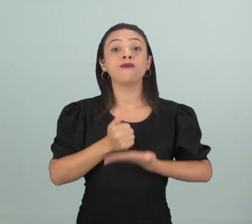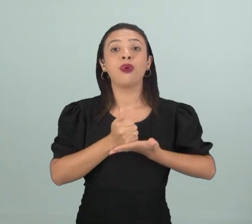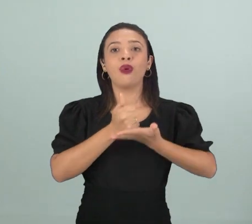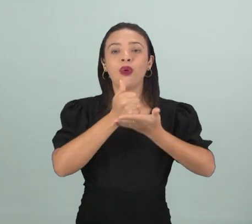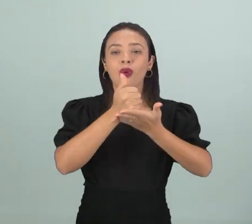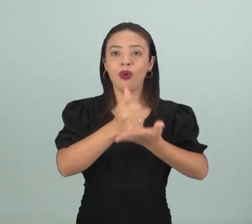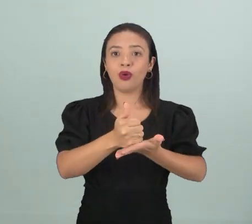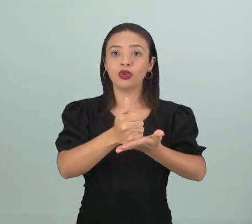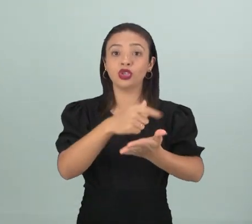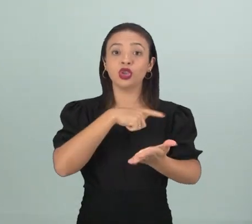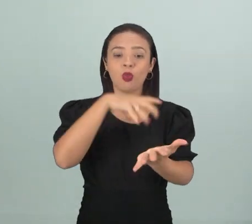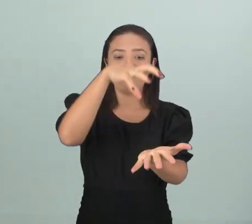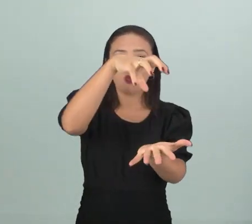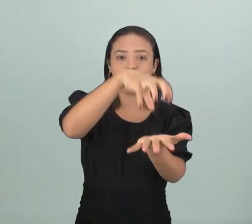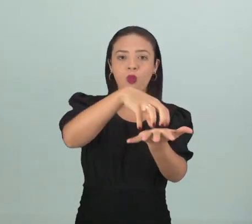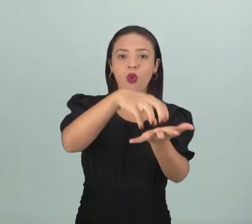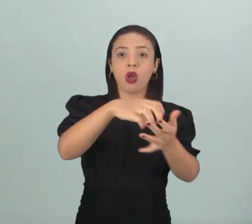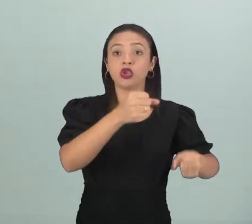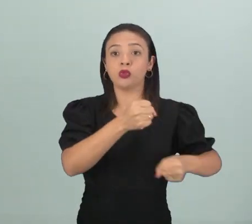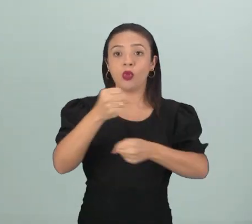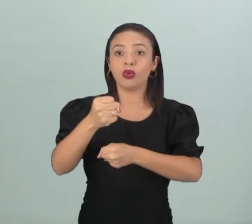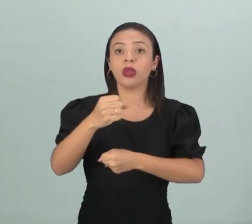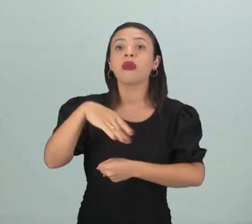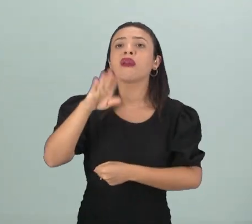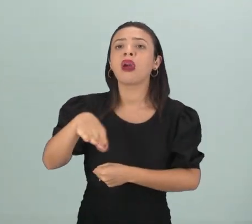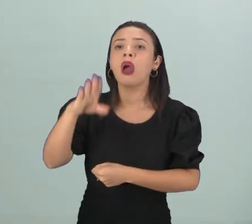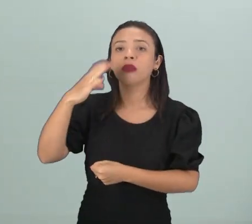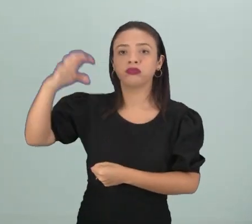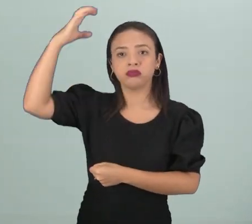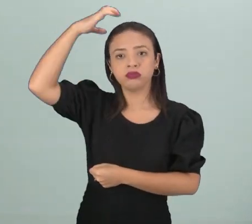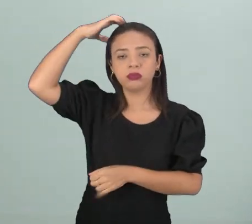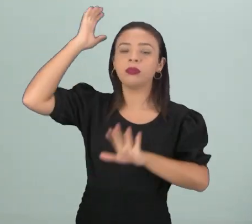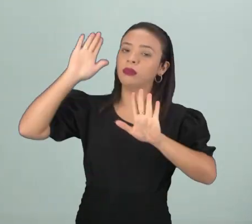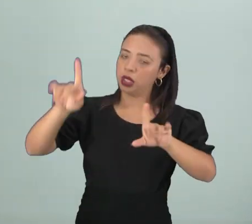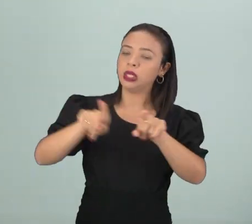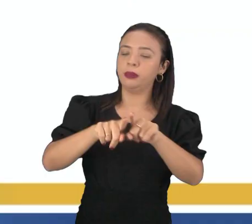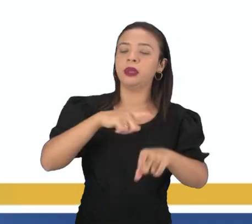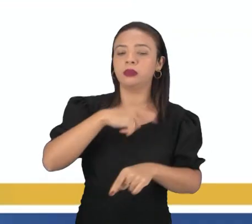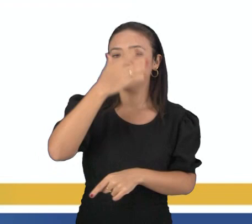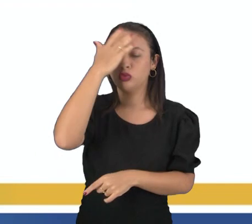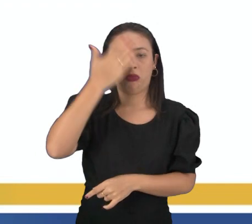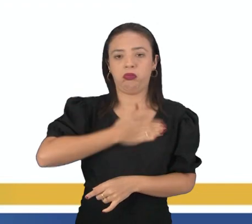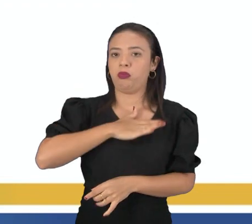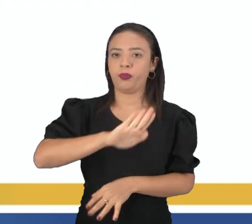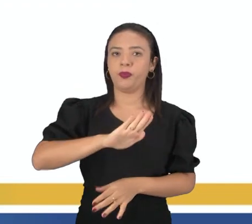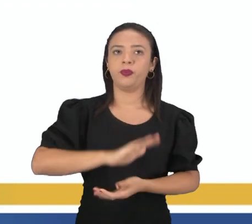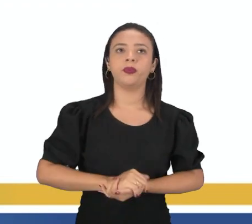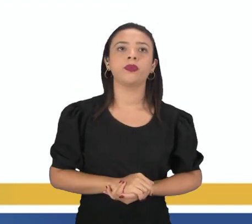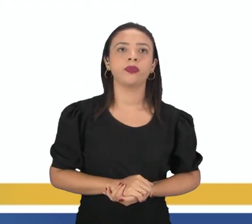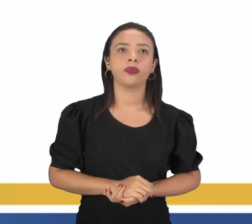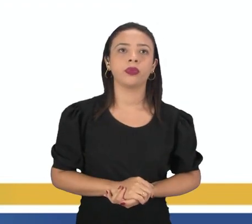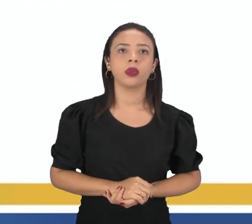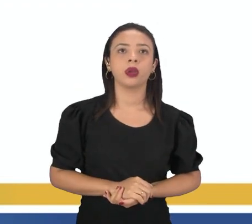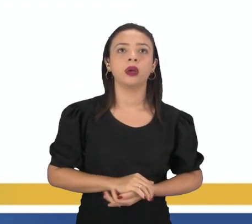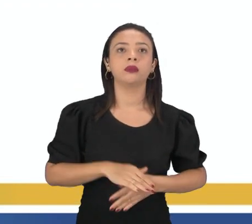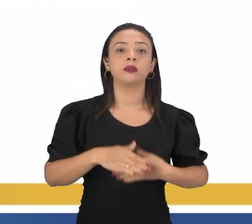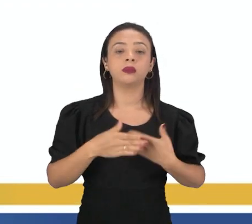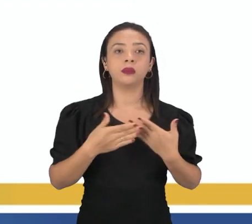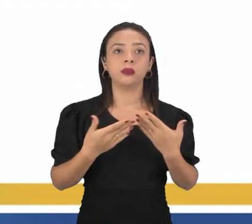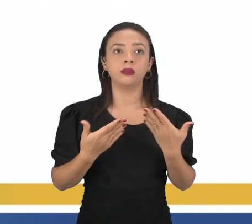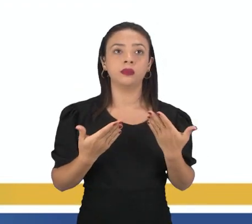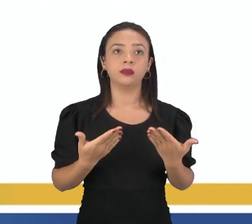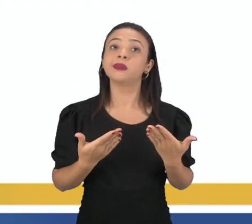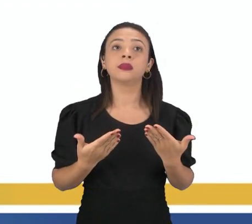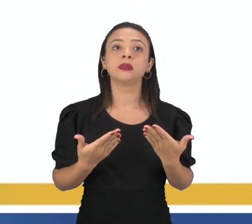dos reis, certo? Mas houveram resistências também. Observem. A burguesia e o Estado